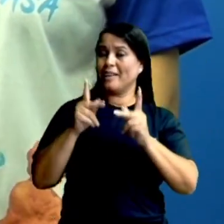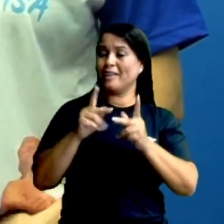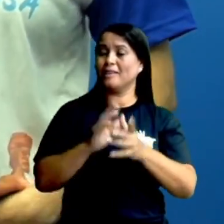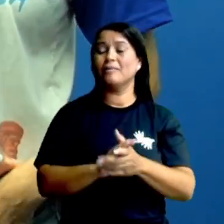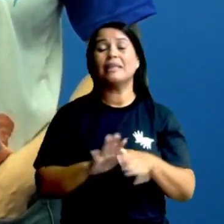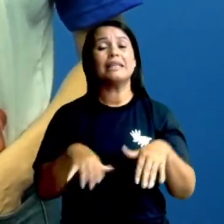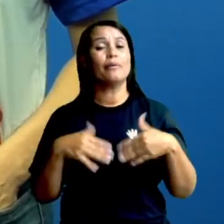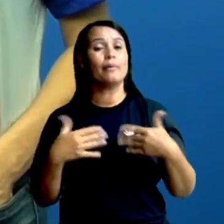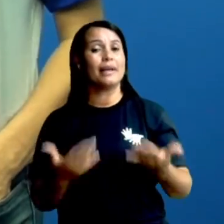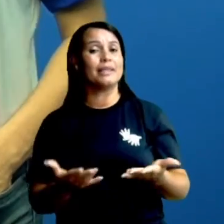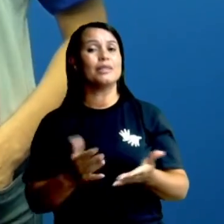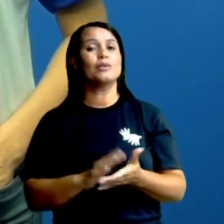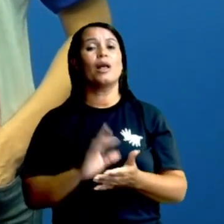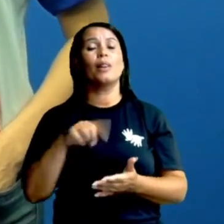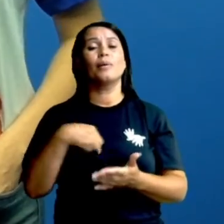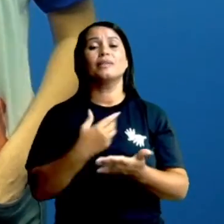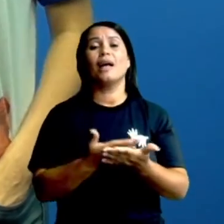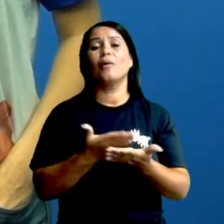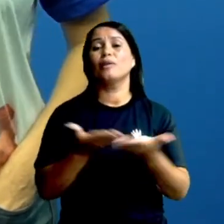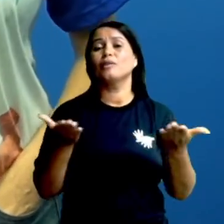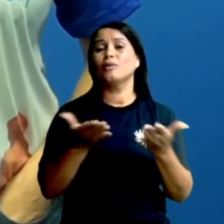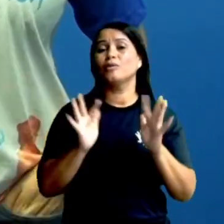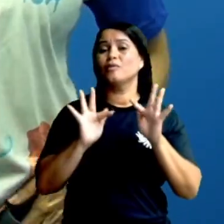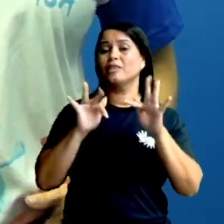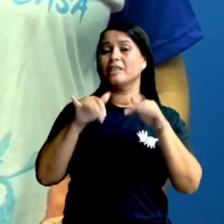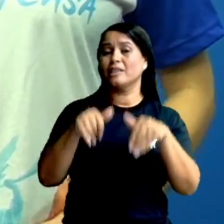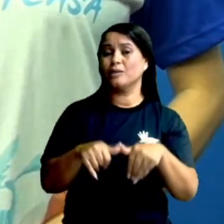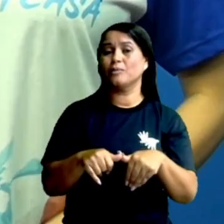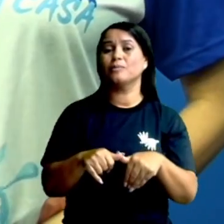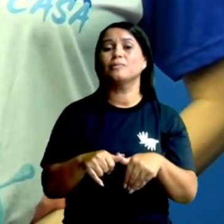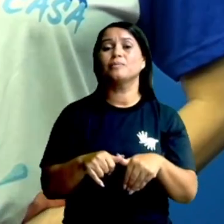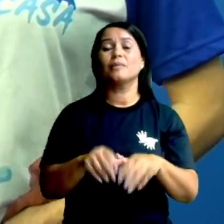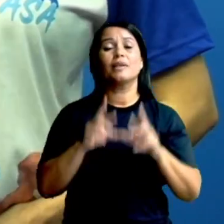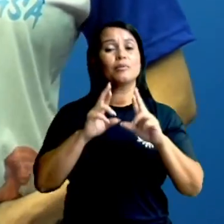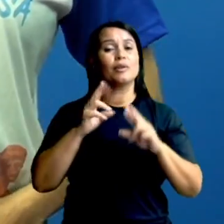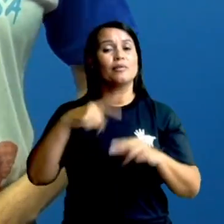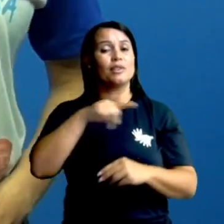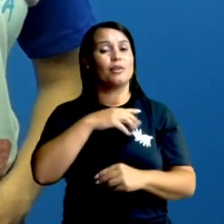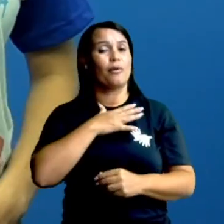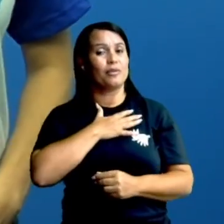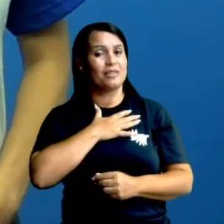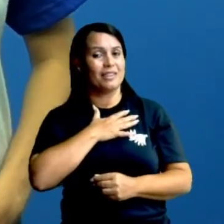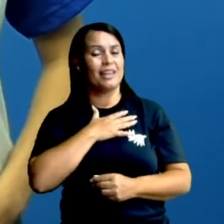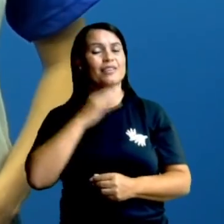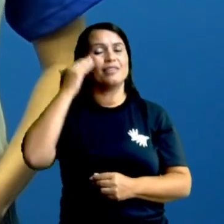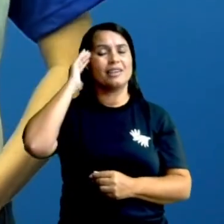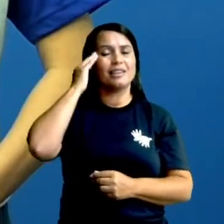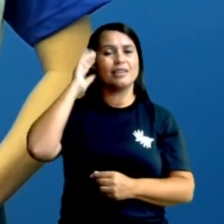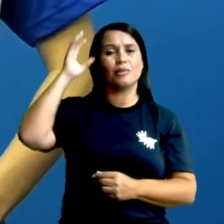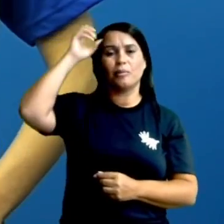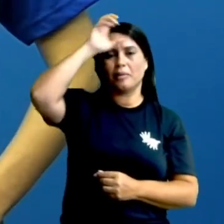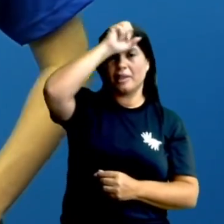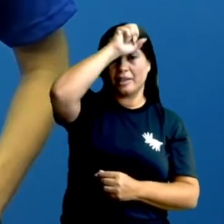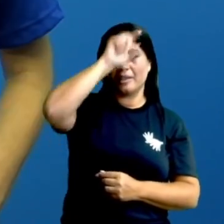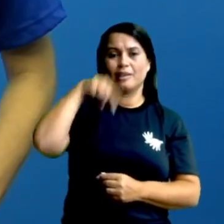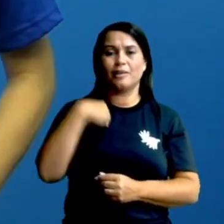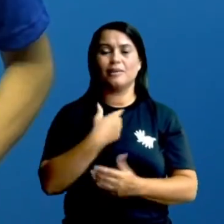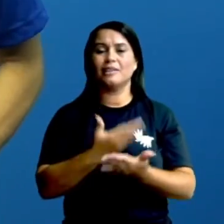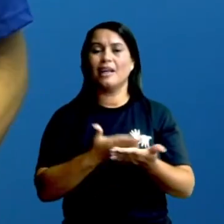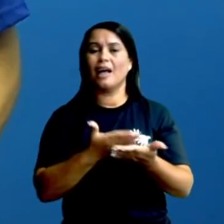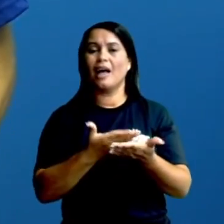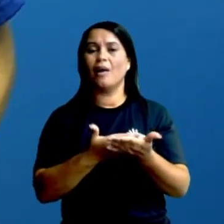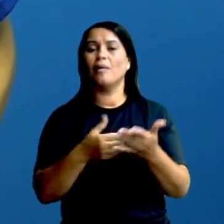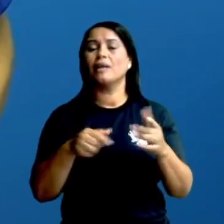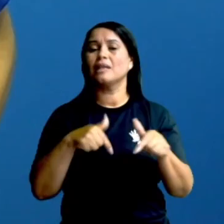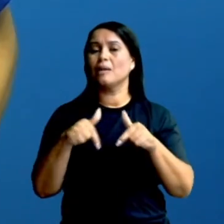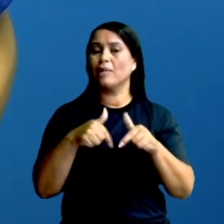ok? Então é isso, pessoal. A nossa aula de hoje está terminando por aqui. Espero que todos vocês tenham compreendido, tenham gostado da nossa aula, tá?